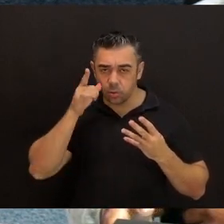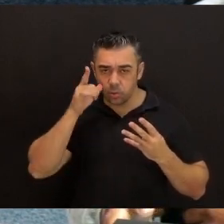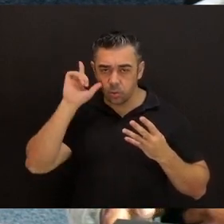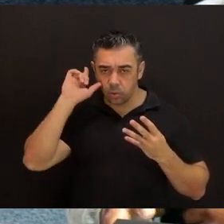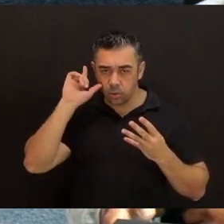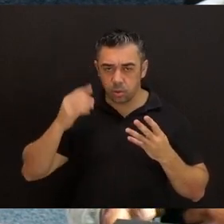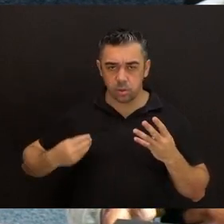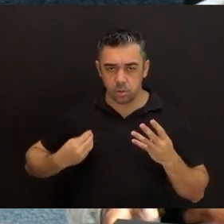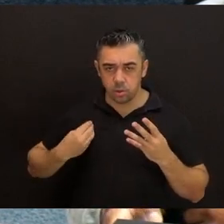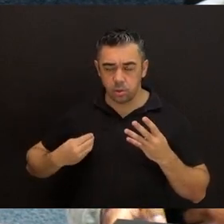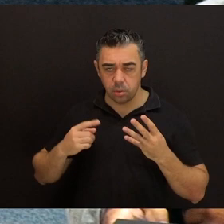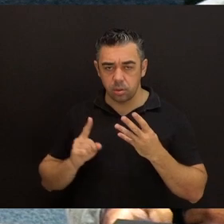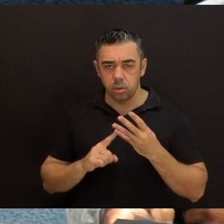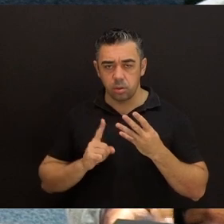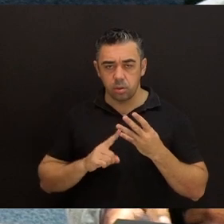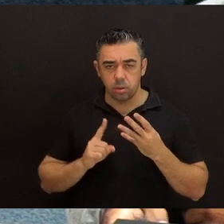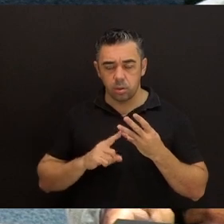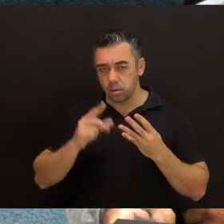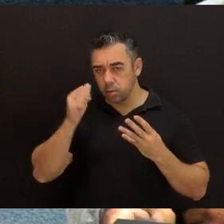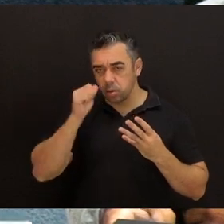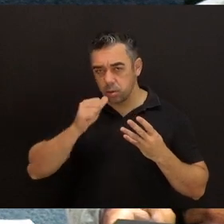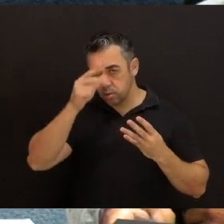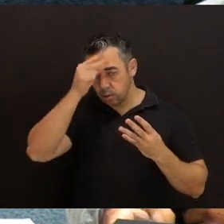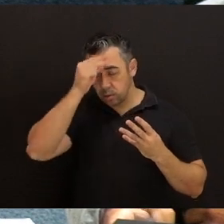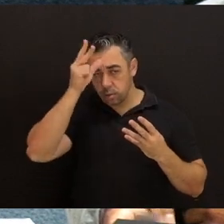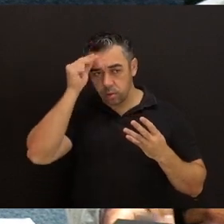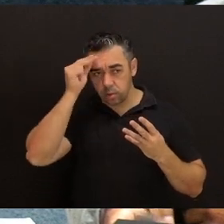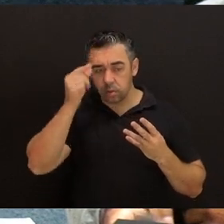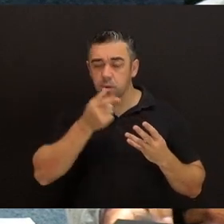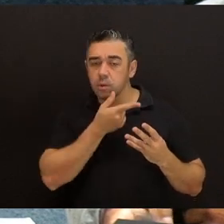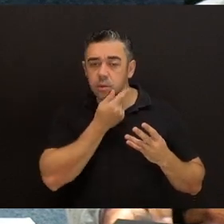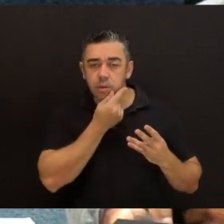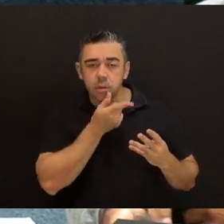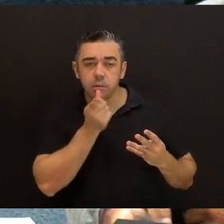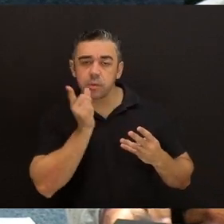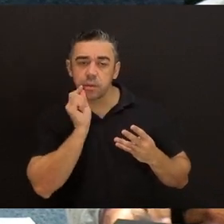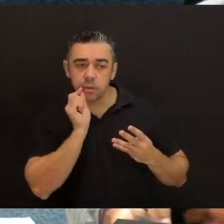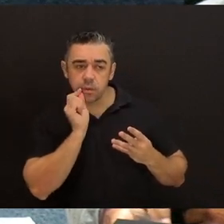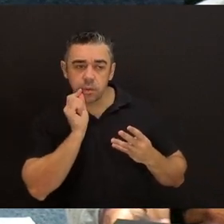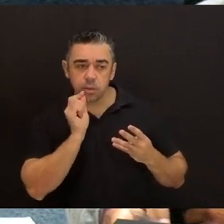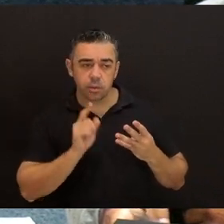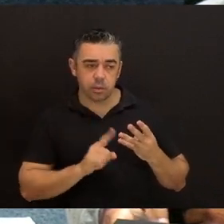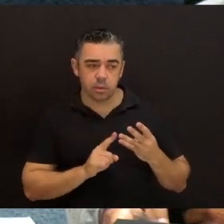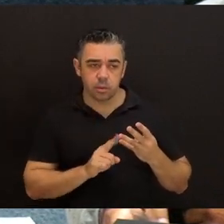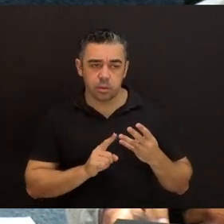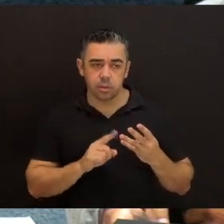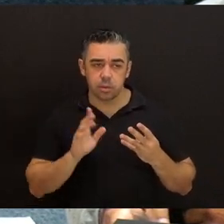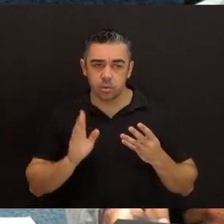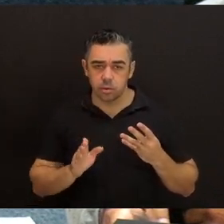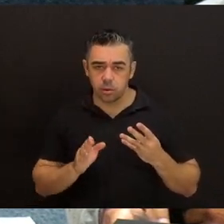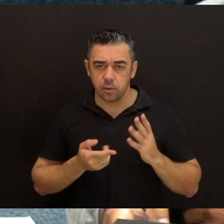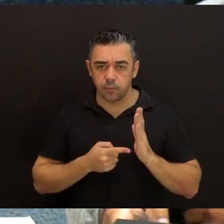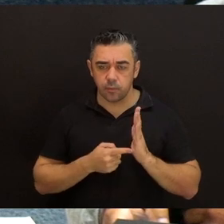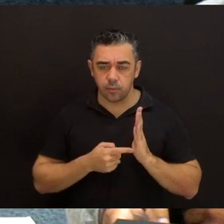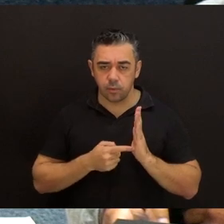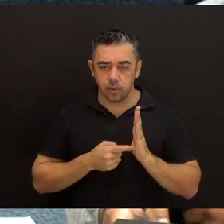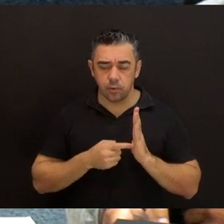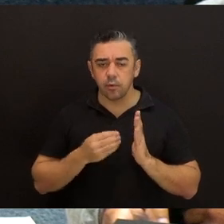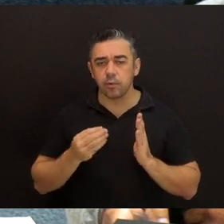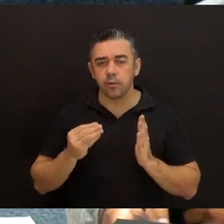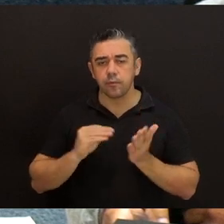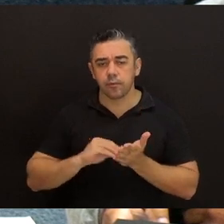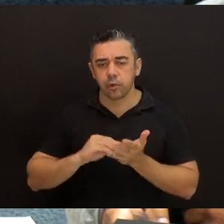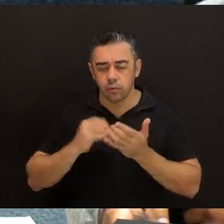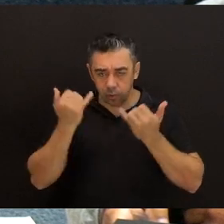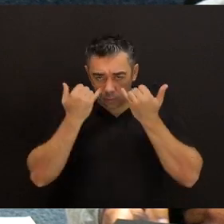na gestão da prefeita Nina Então mas isso foi omitido né nessas informações então tô